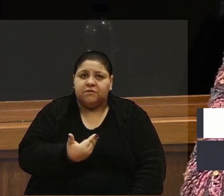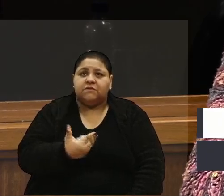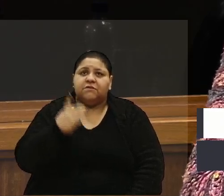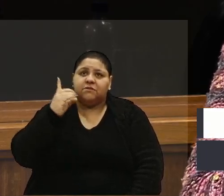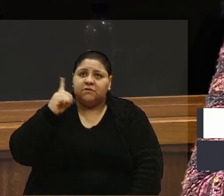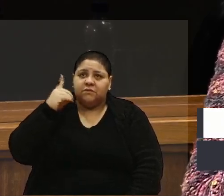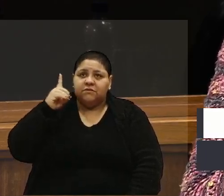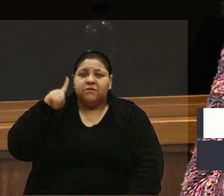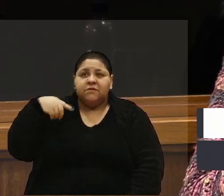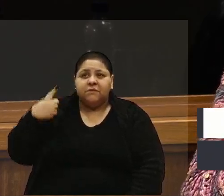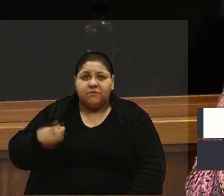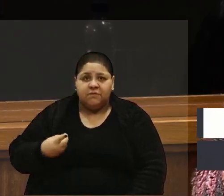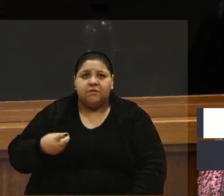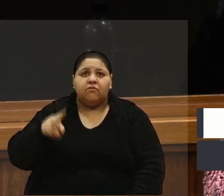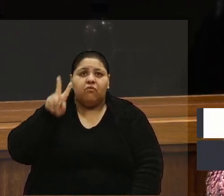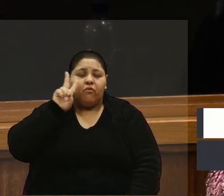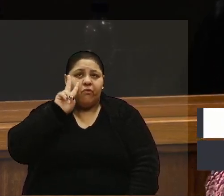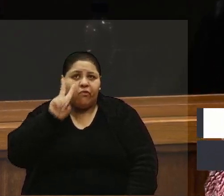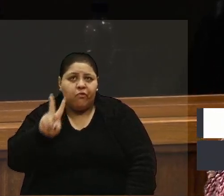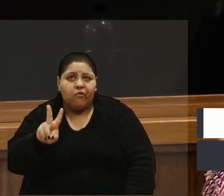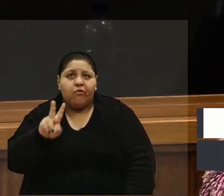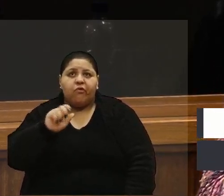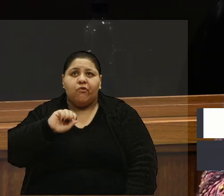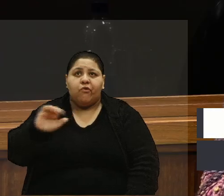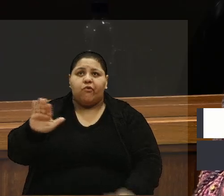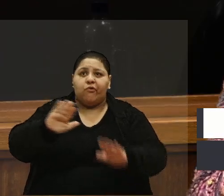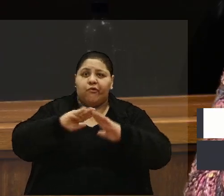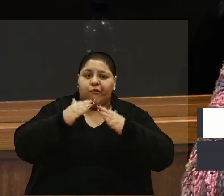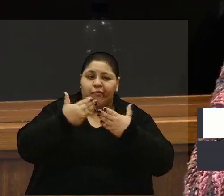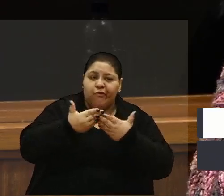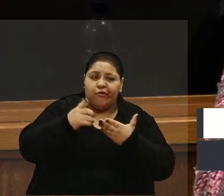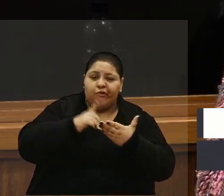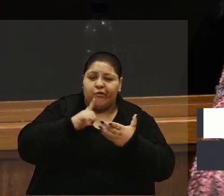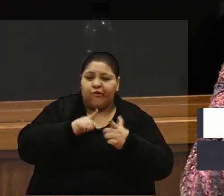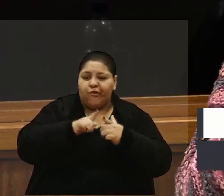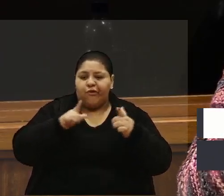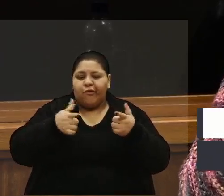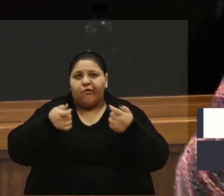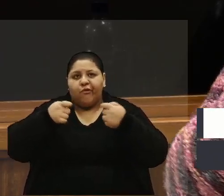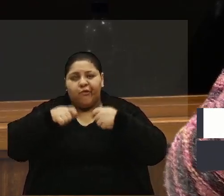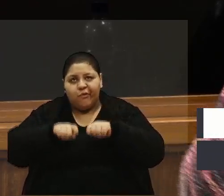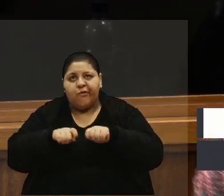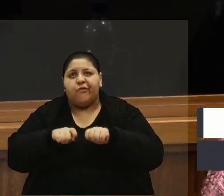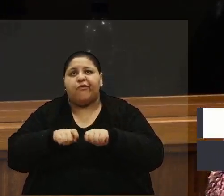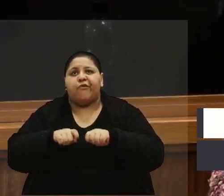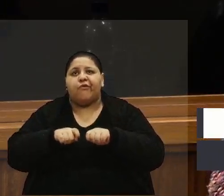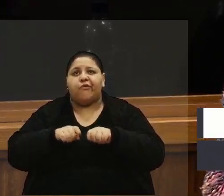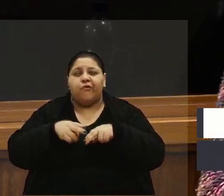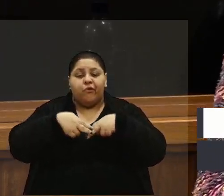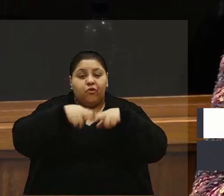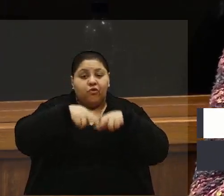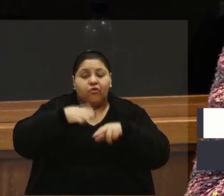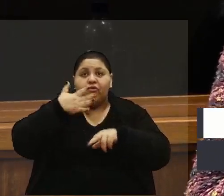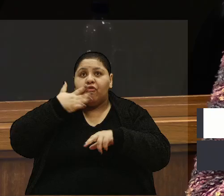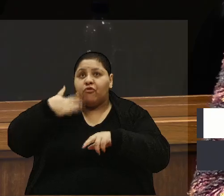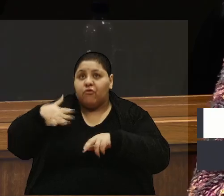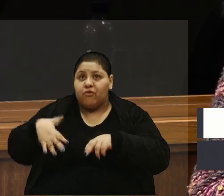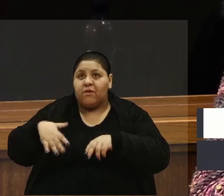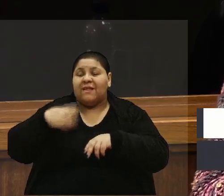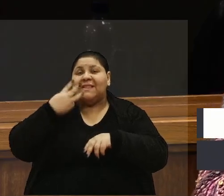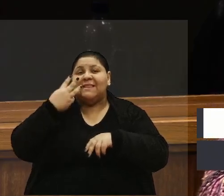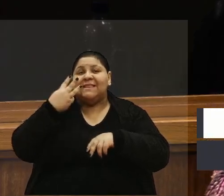deputada Denise para ver quais as escolas que tinham maior necessidade e possibilidade dos parques infantis, que seriam